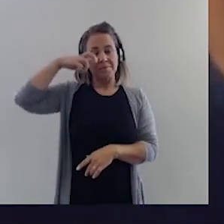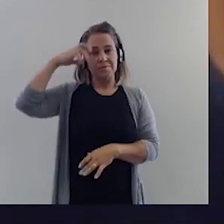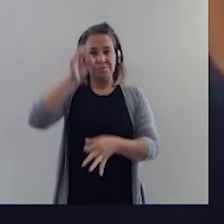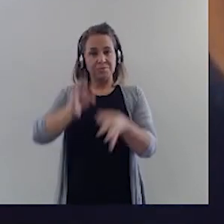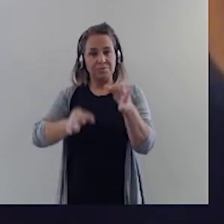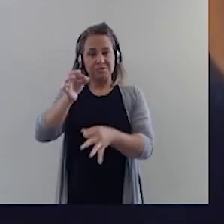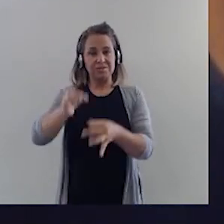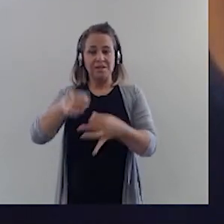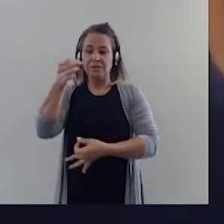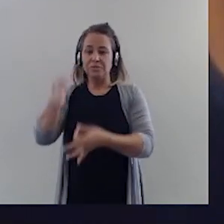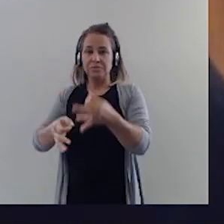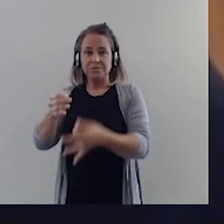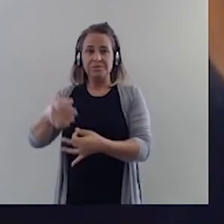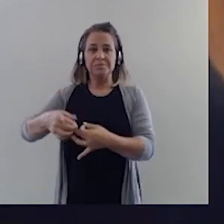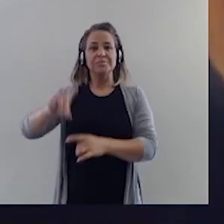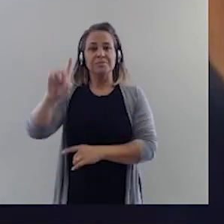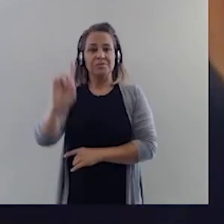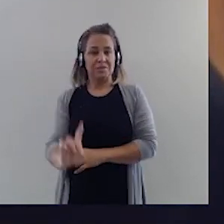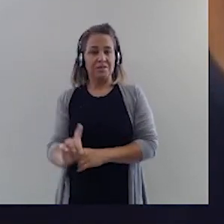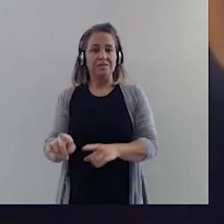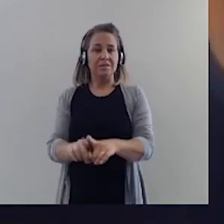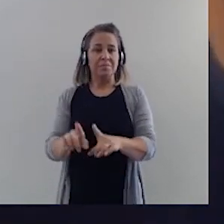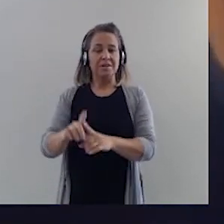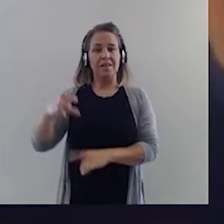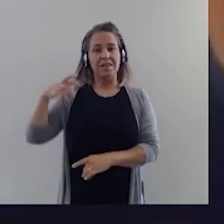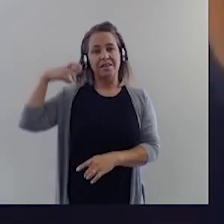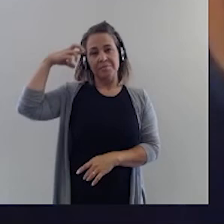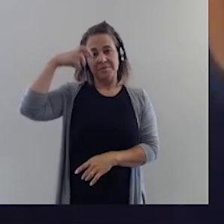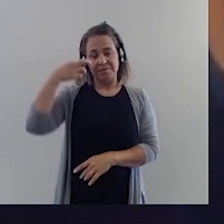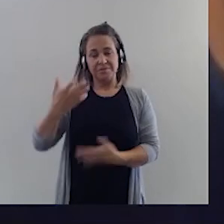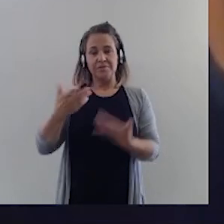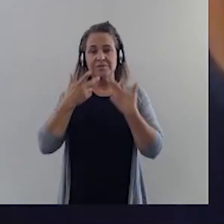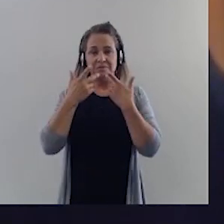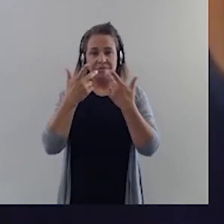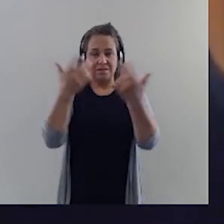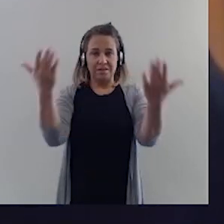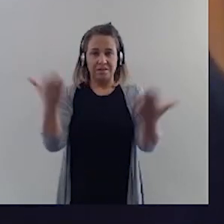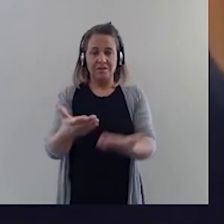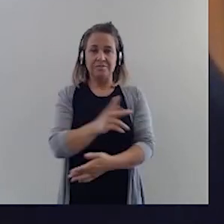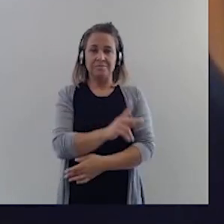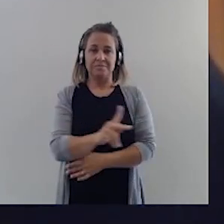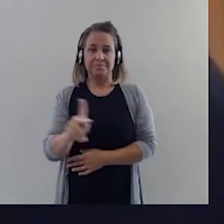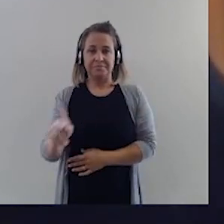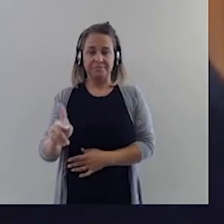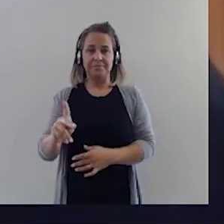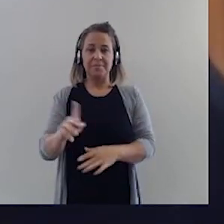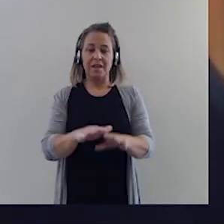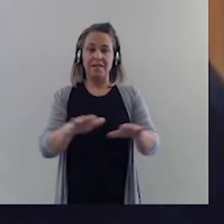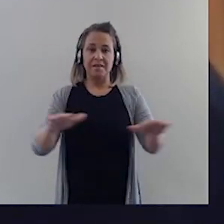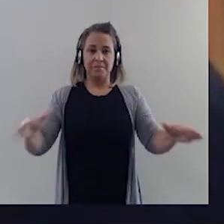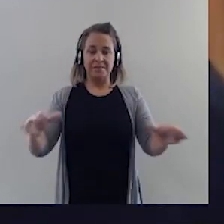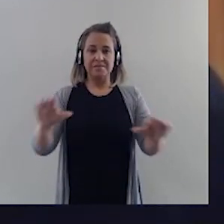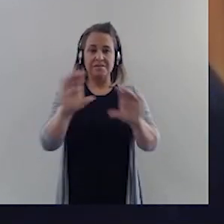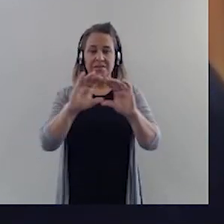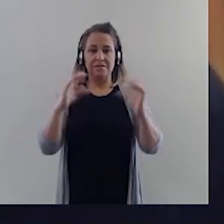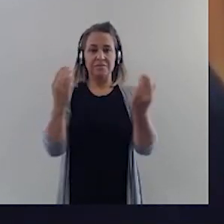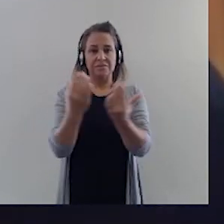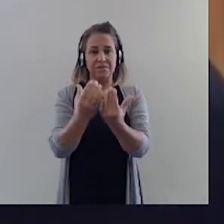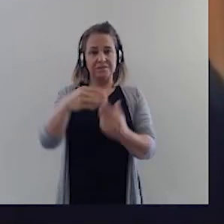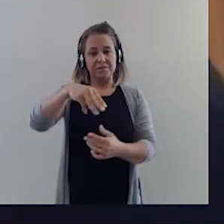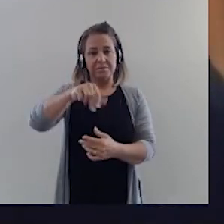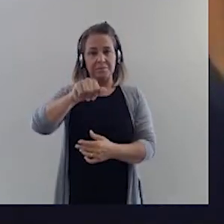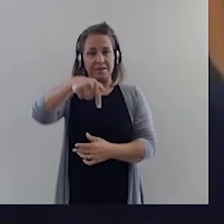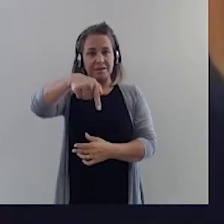de direito e desembargador. Passamos a palavra ao presidente da mesa desta conferência